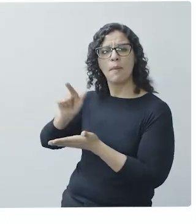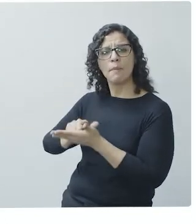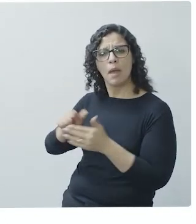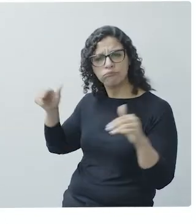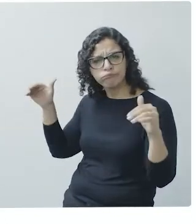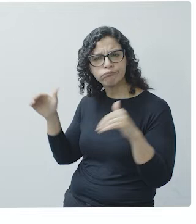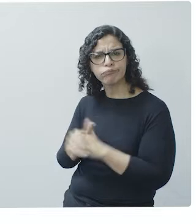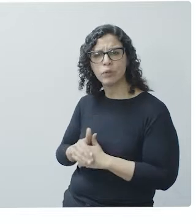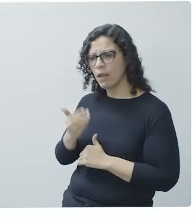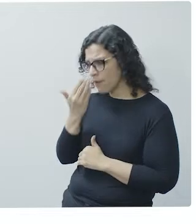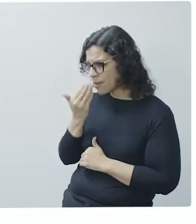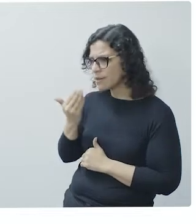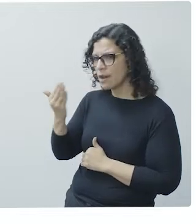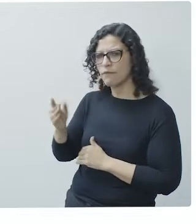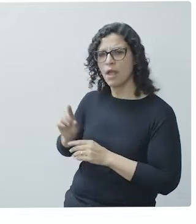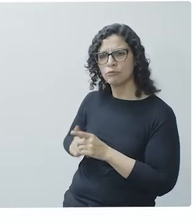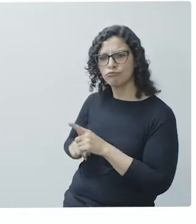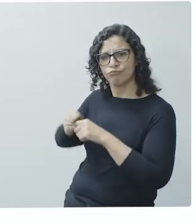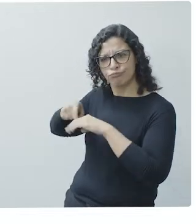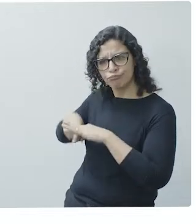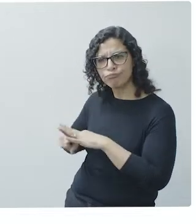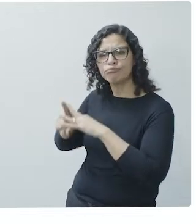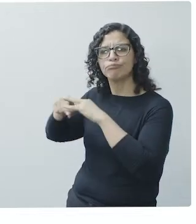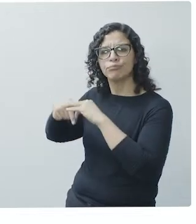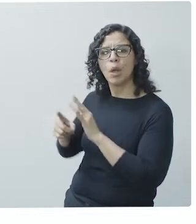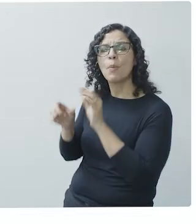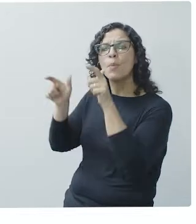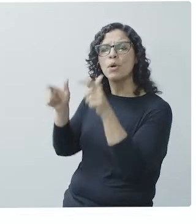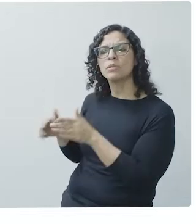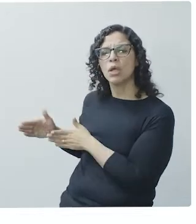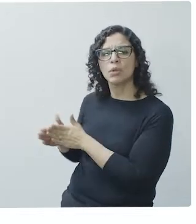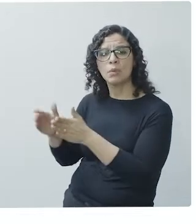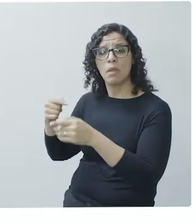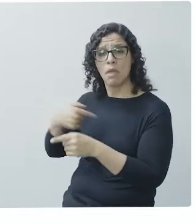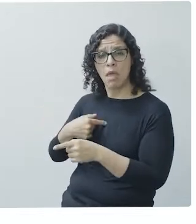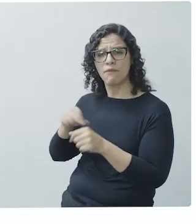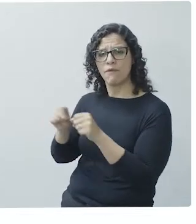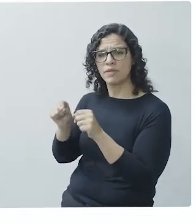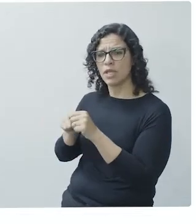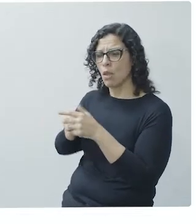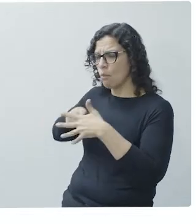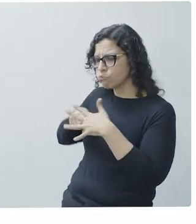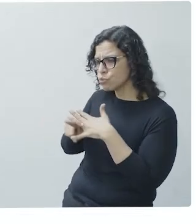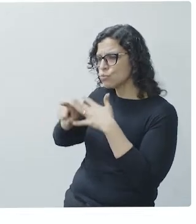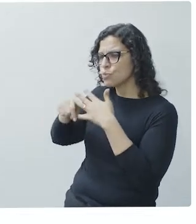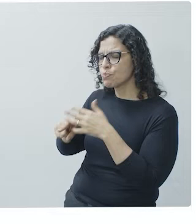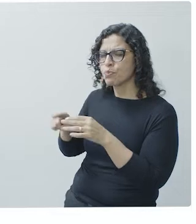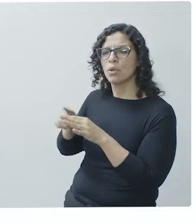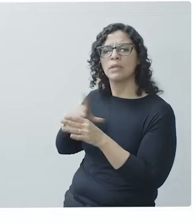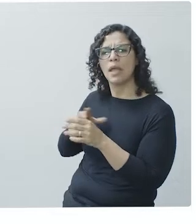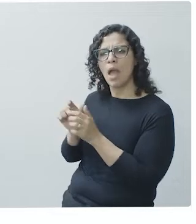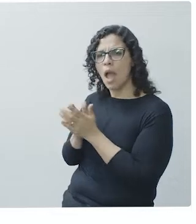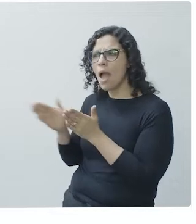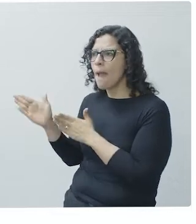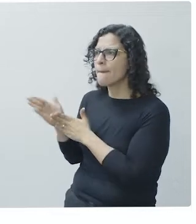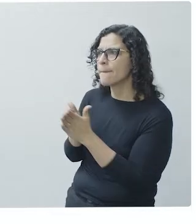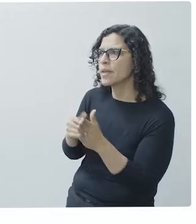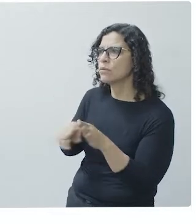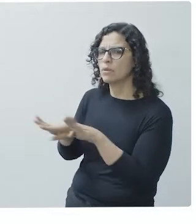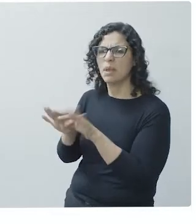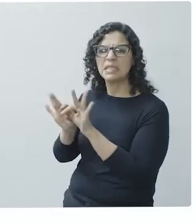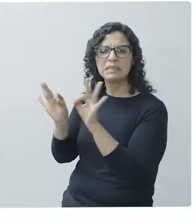papel subalterno, indo adiante, vai só mostrando o caminho, vai fazendo o trabalho obscuro e